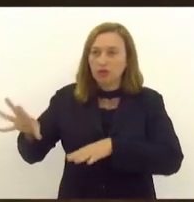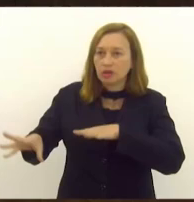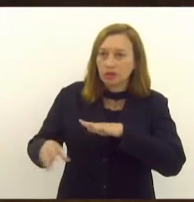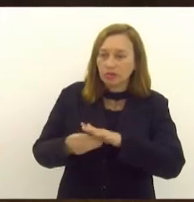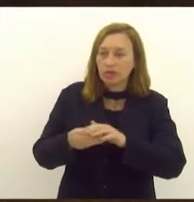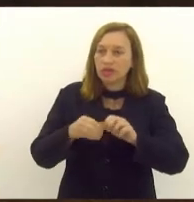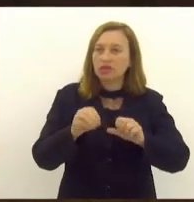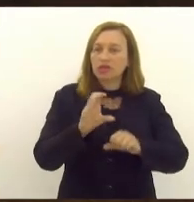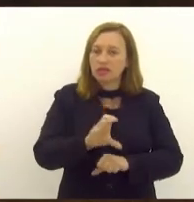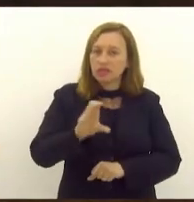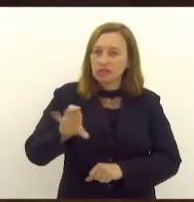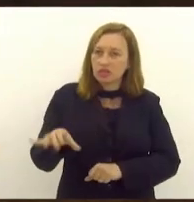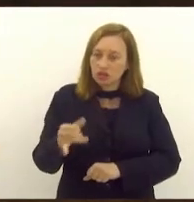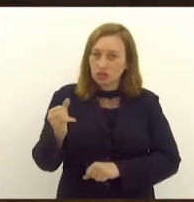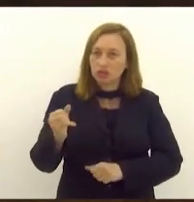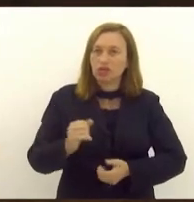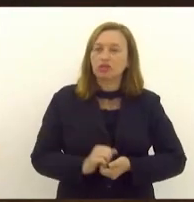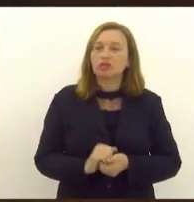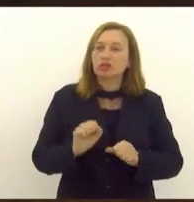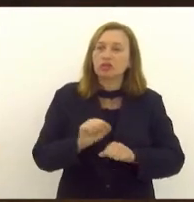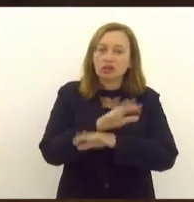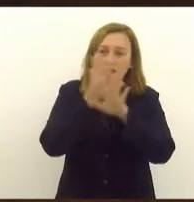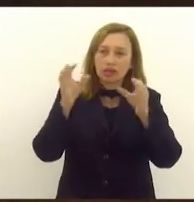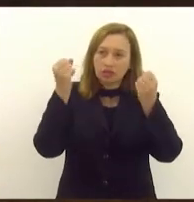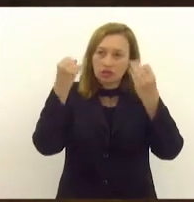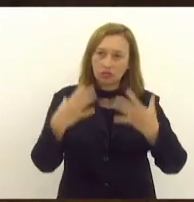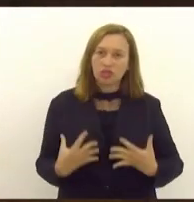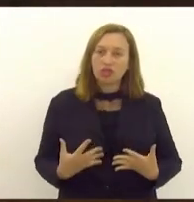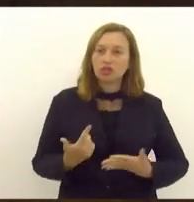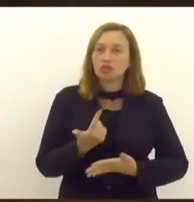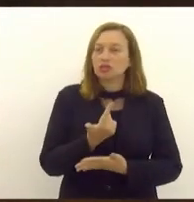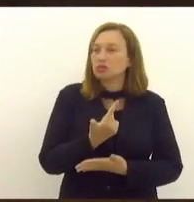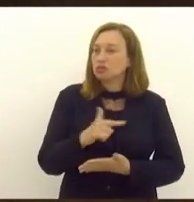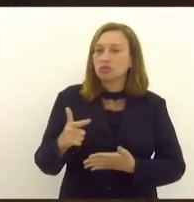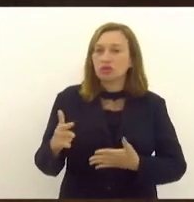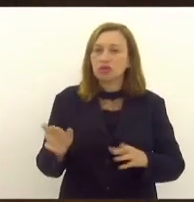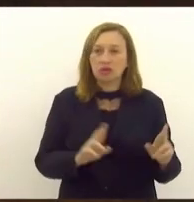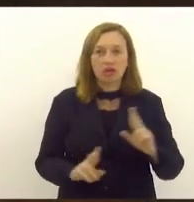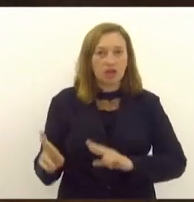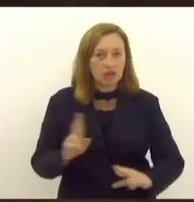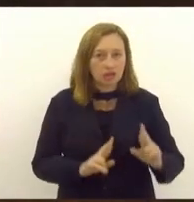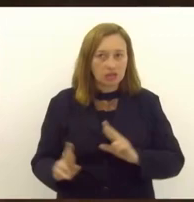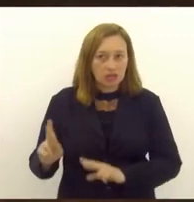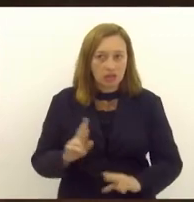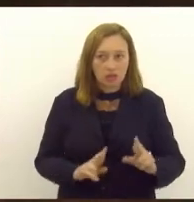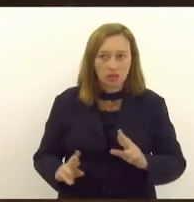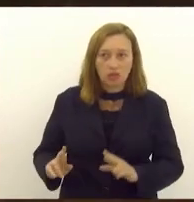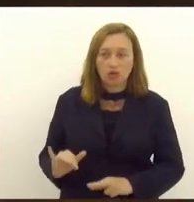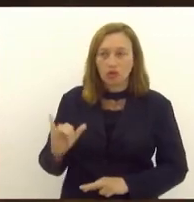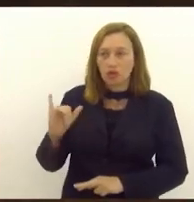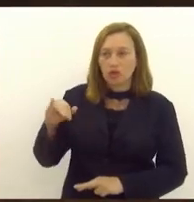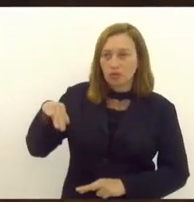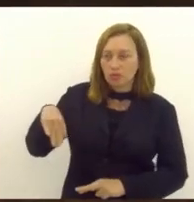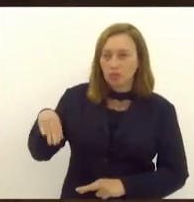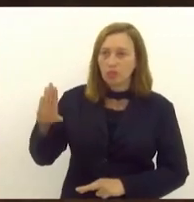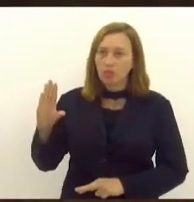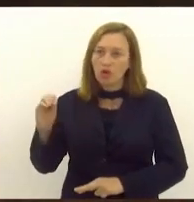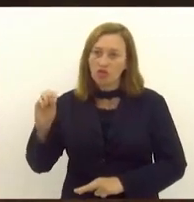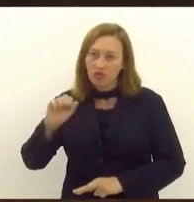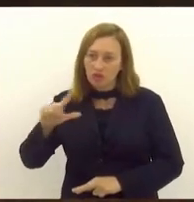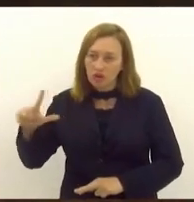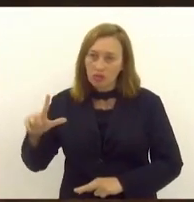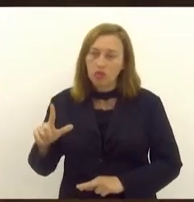ccj com algo Claro dizendo que não tem qualquer relação com o imóvel propriamente dito o projeto